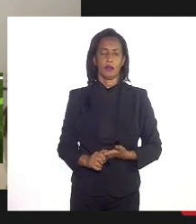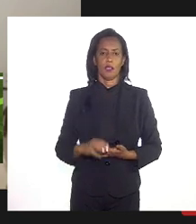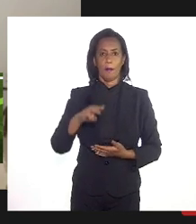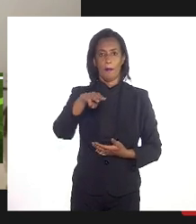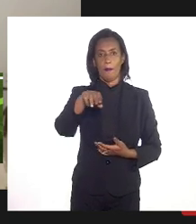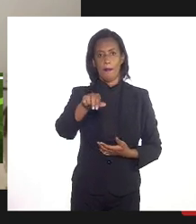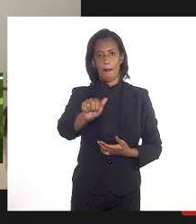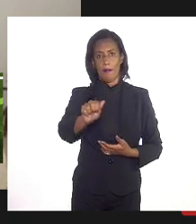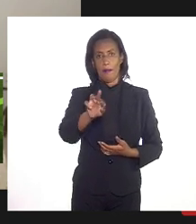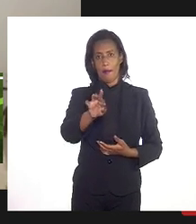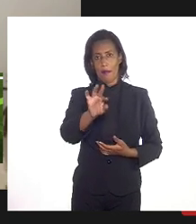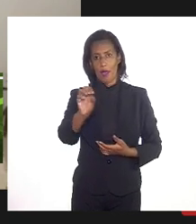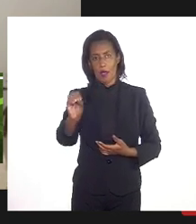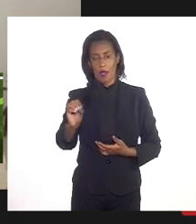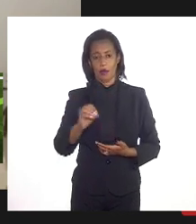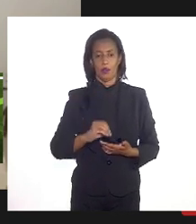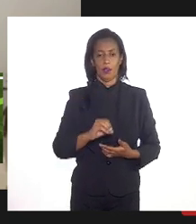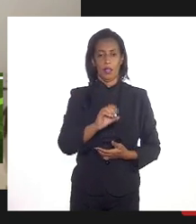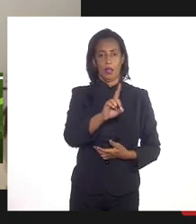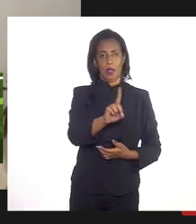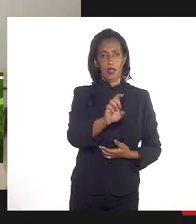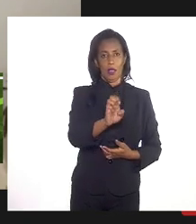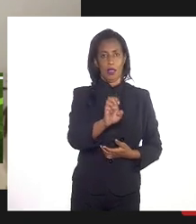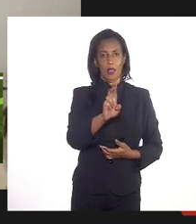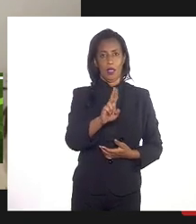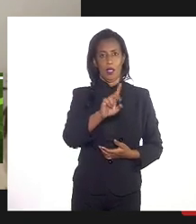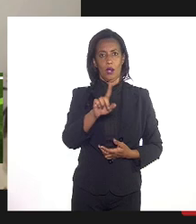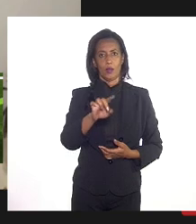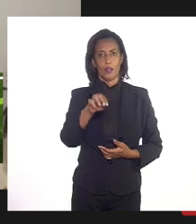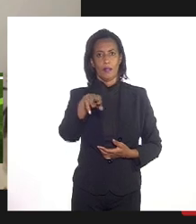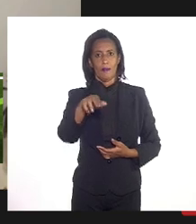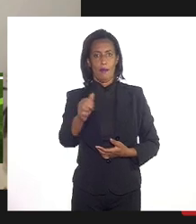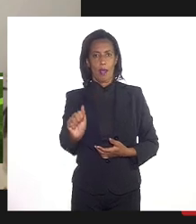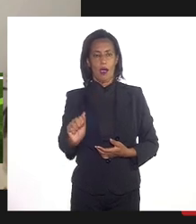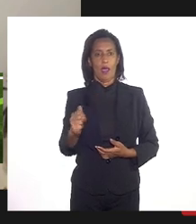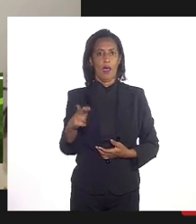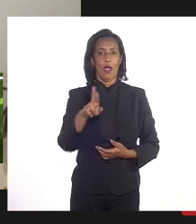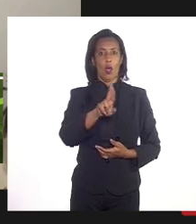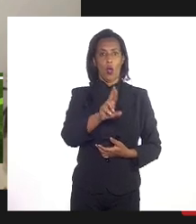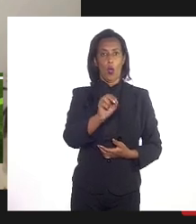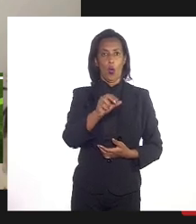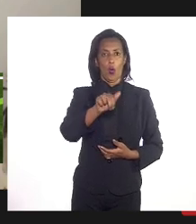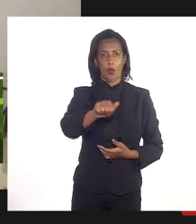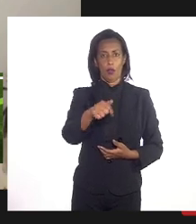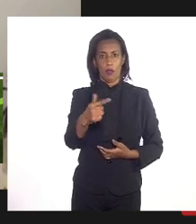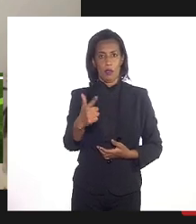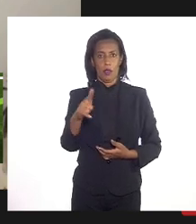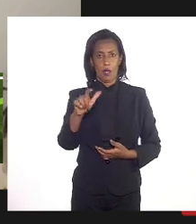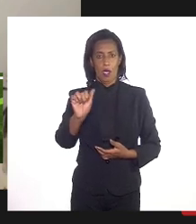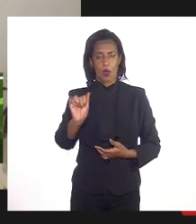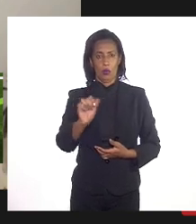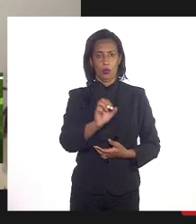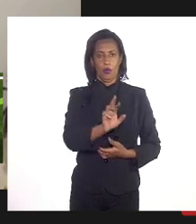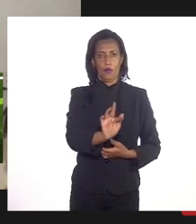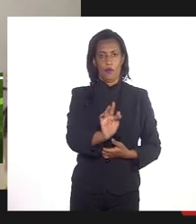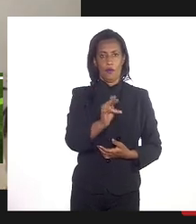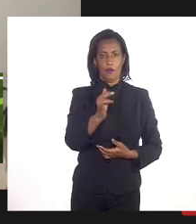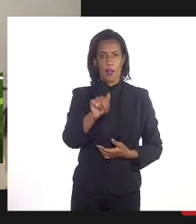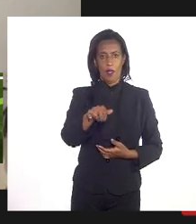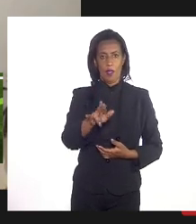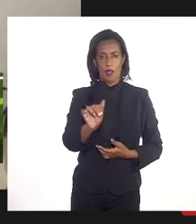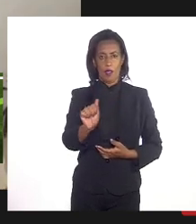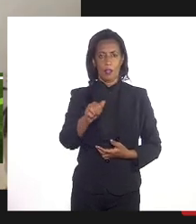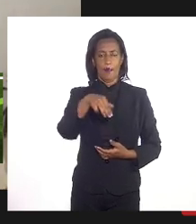Matos, a senhora Deusemar Correia, o senhor Ronaldo dos Santos, a senhora Fernanda Peralta, a